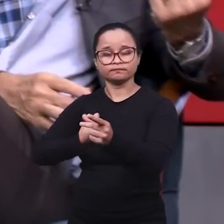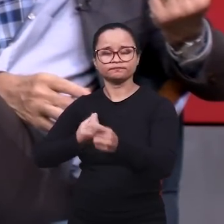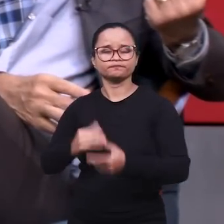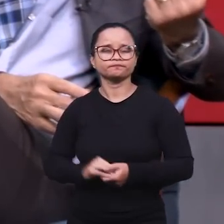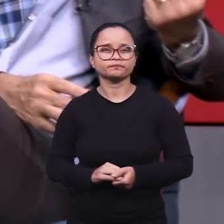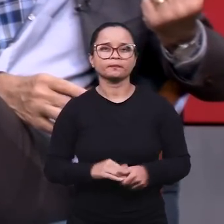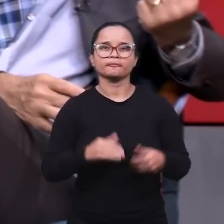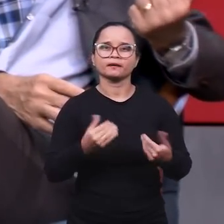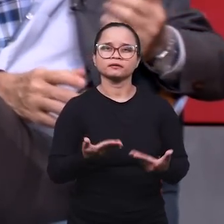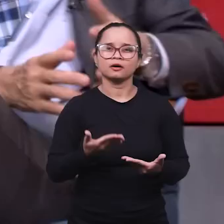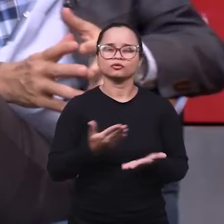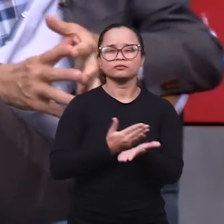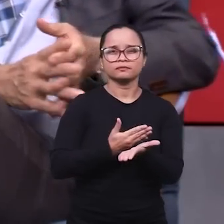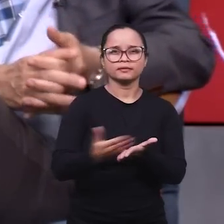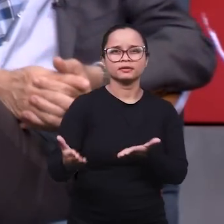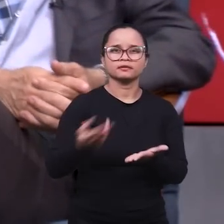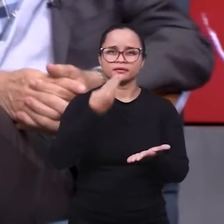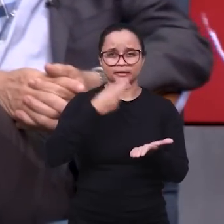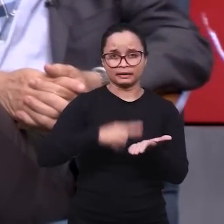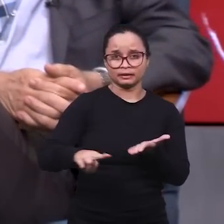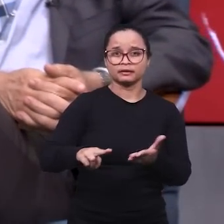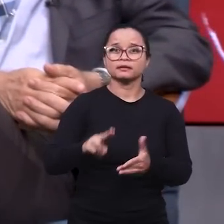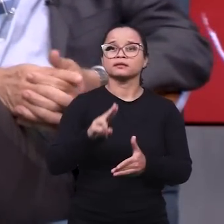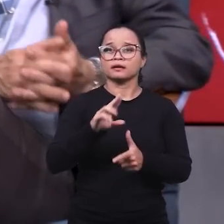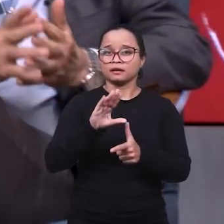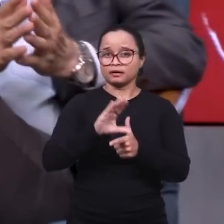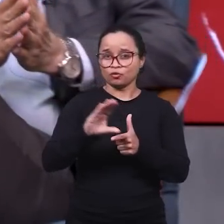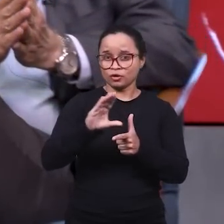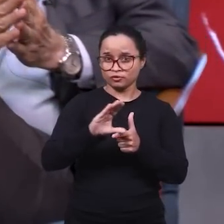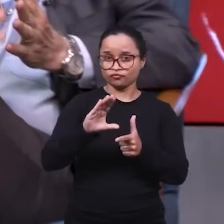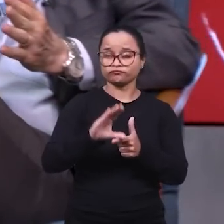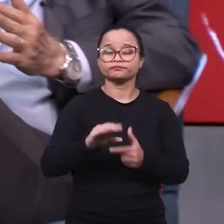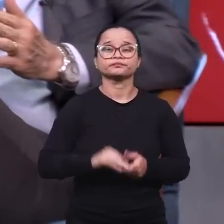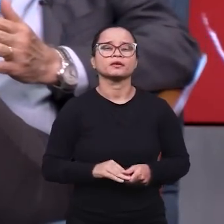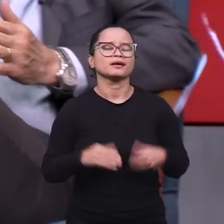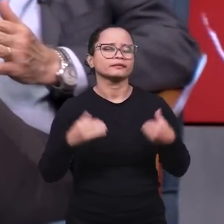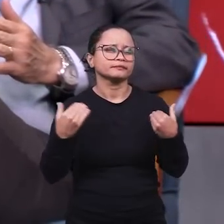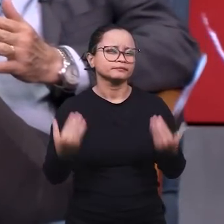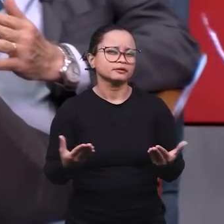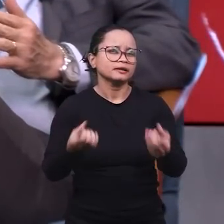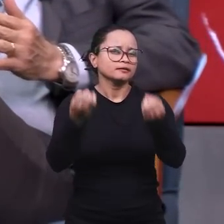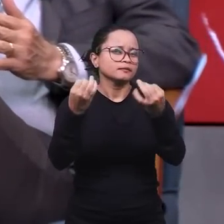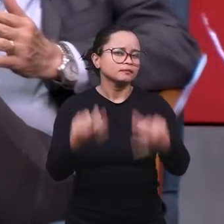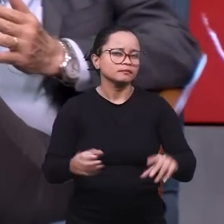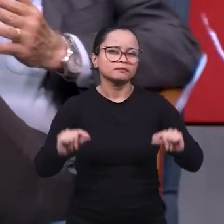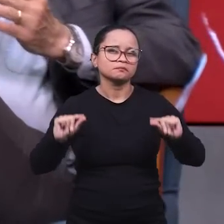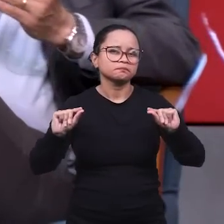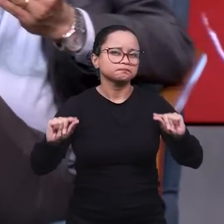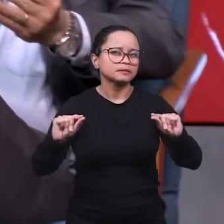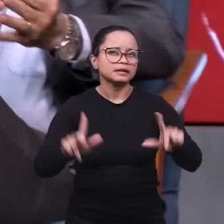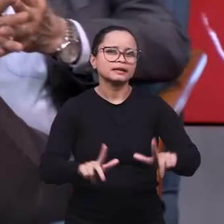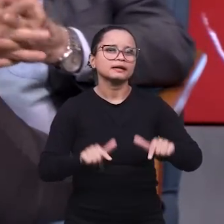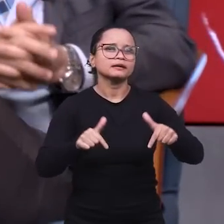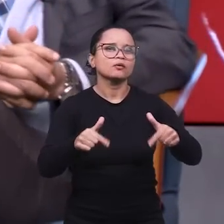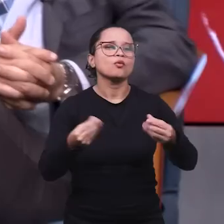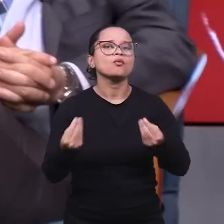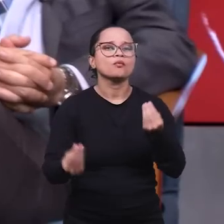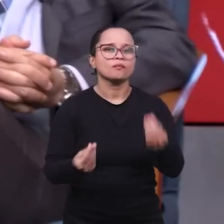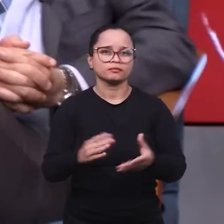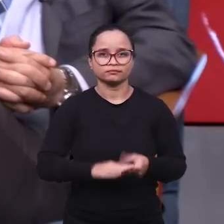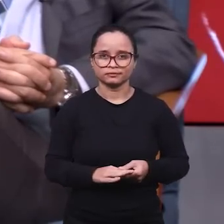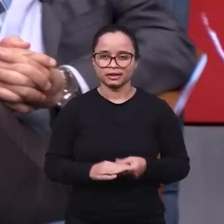a carta aos Coríntios, o que ele diz? O que ele fala sobre a sua